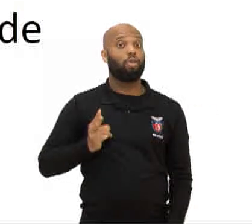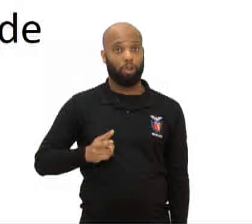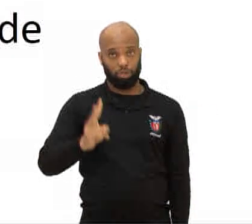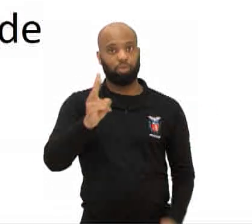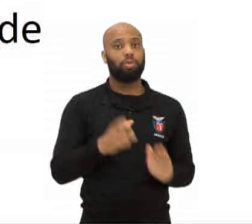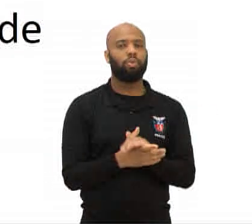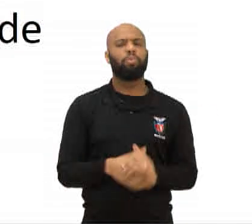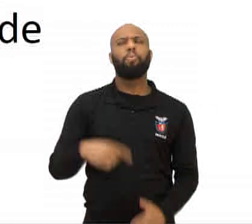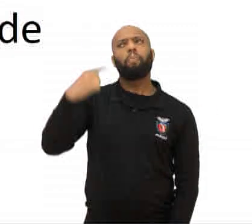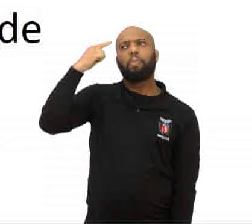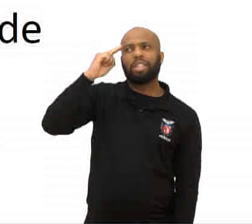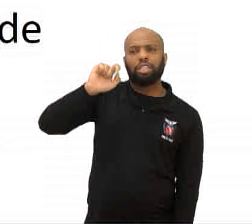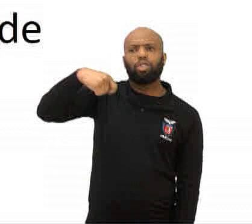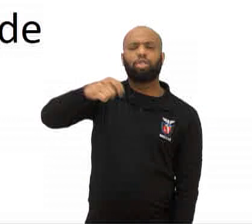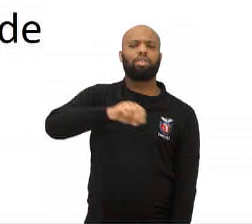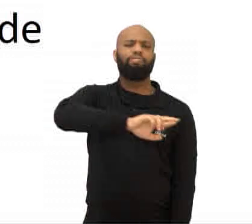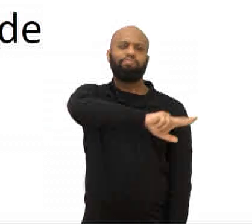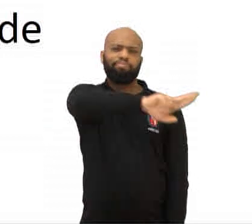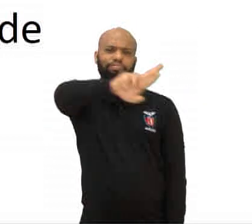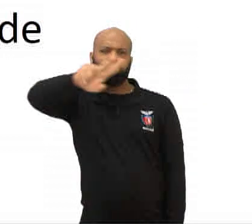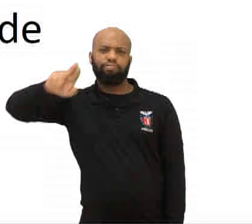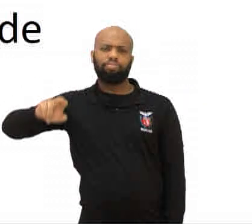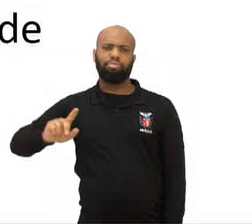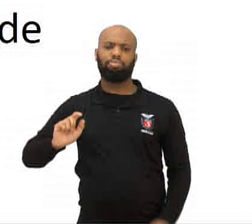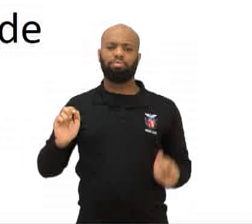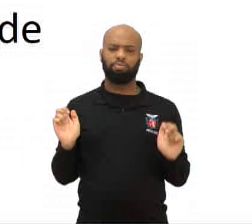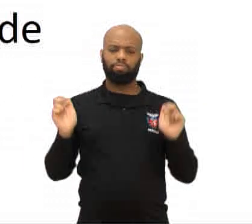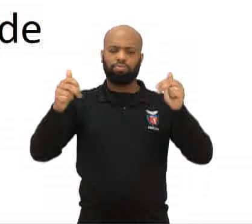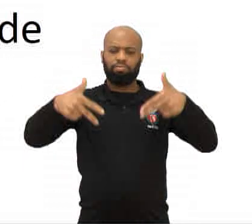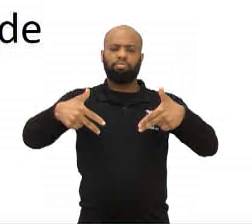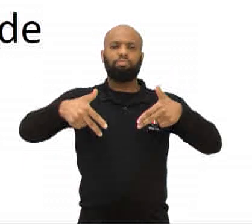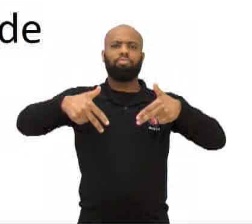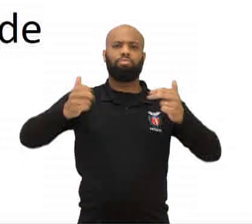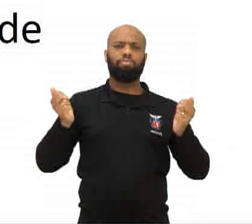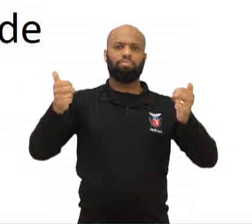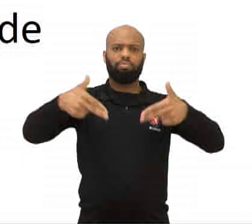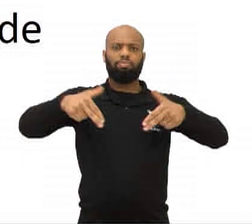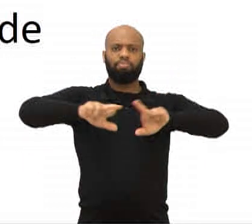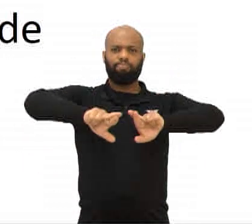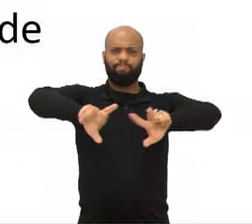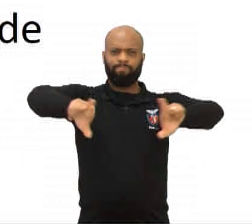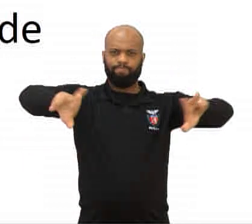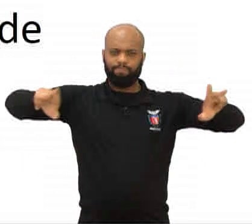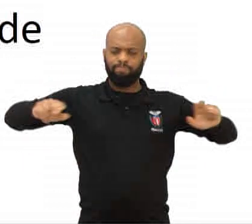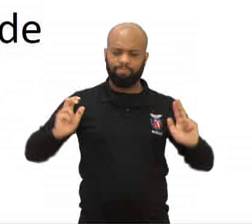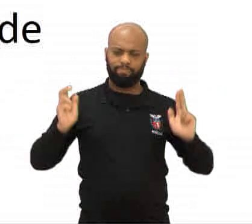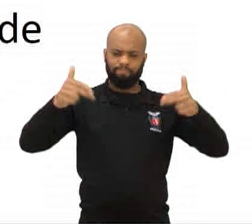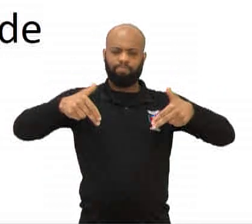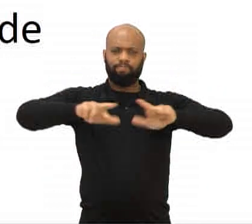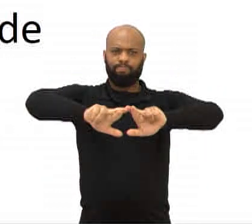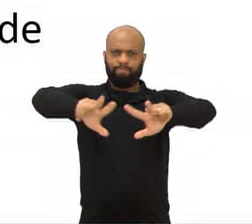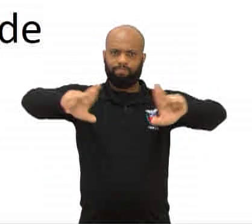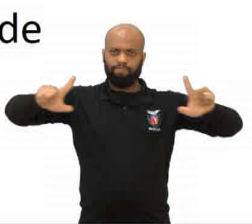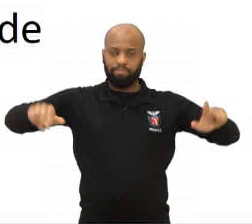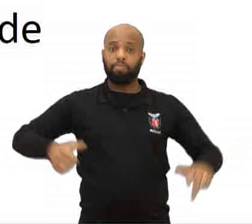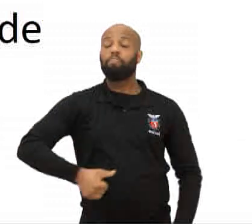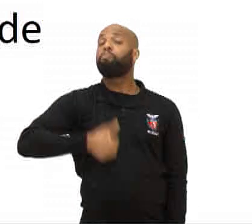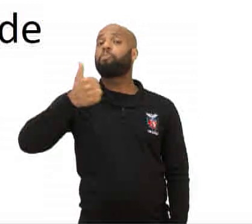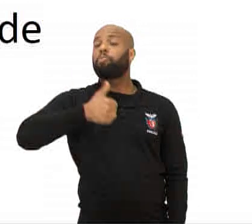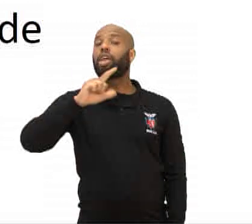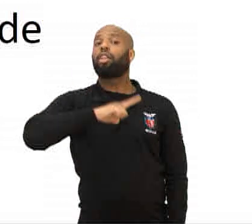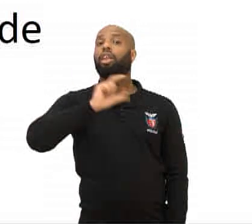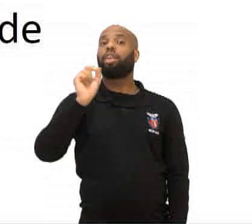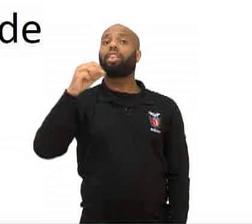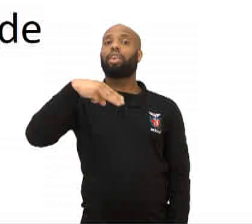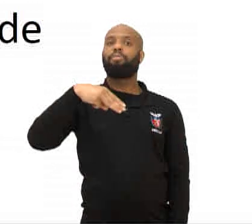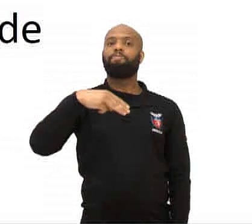lá. Quando eu penso na diversidade étnica do sul do Brasil, o que nós vamos ter? Primeiros habitantes, os